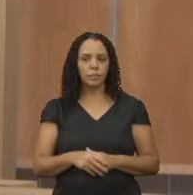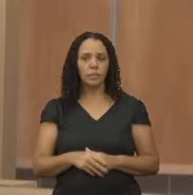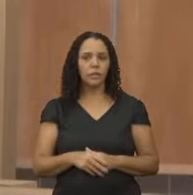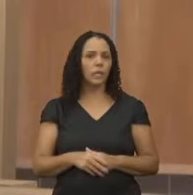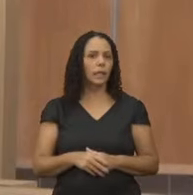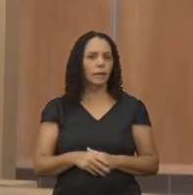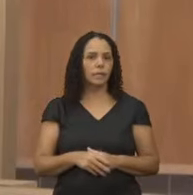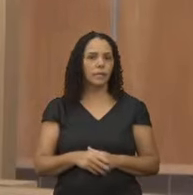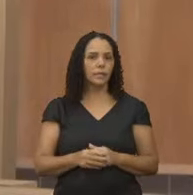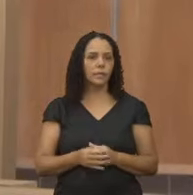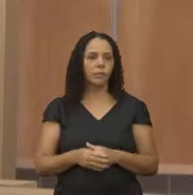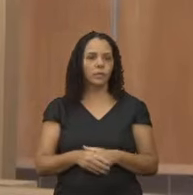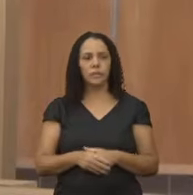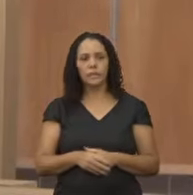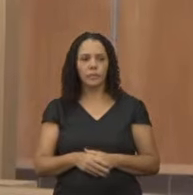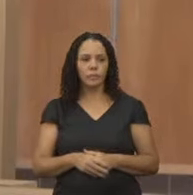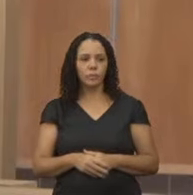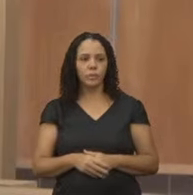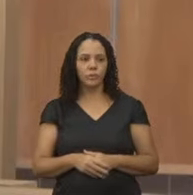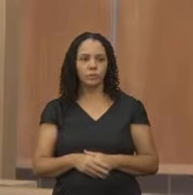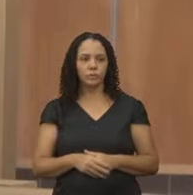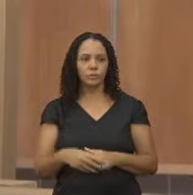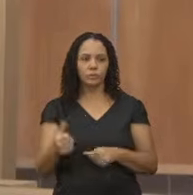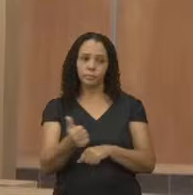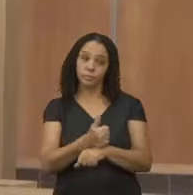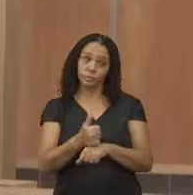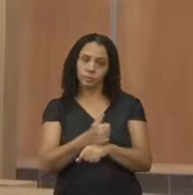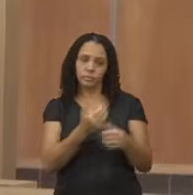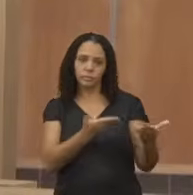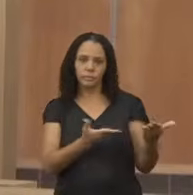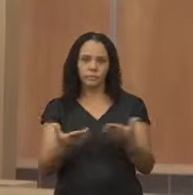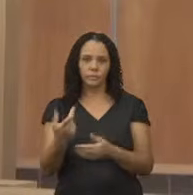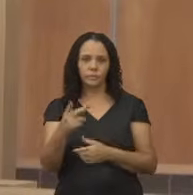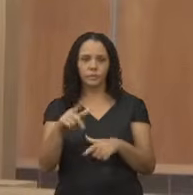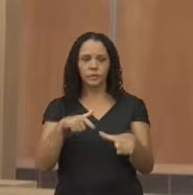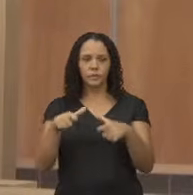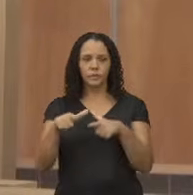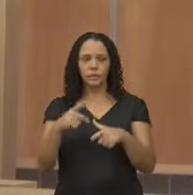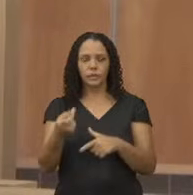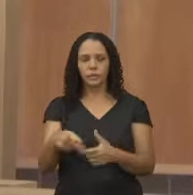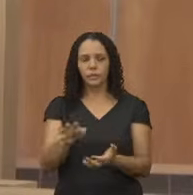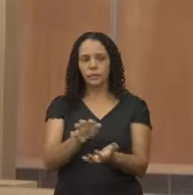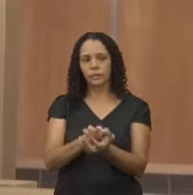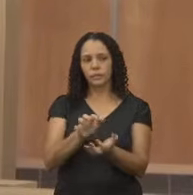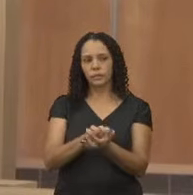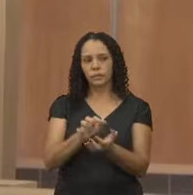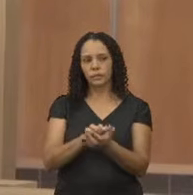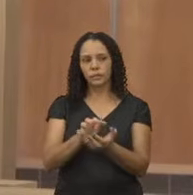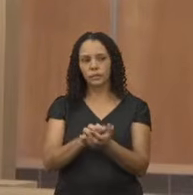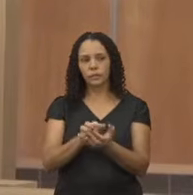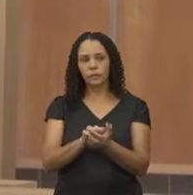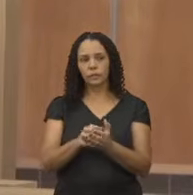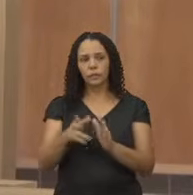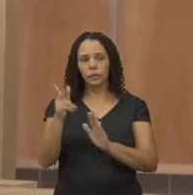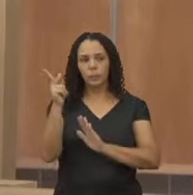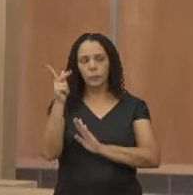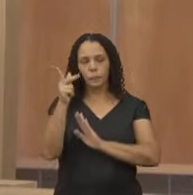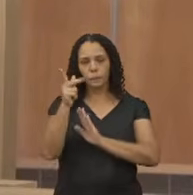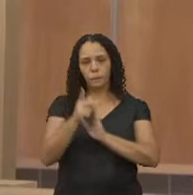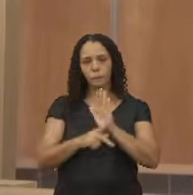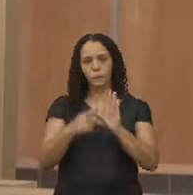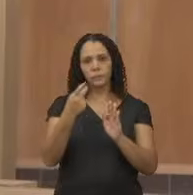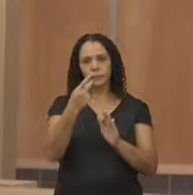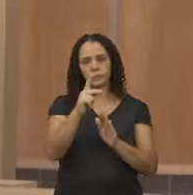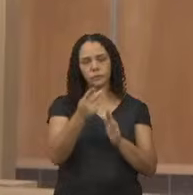vem trazer seus trabalhos para Jacareí, coloca seus projetos para serem admirados pelo